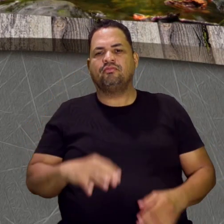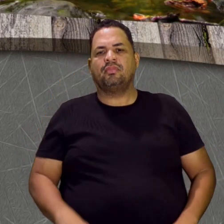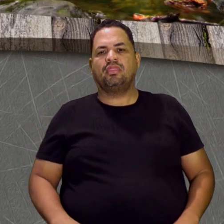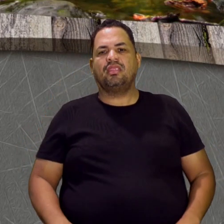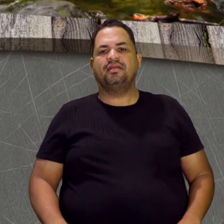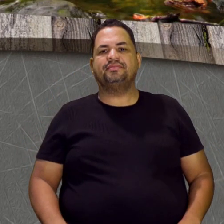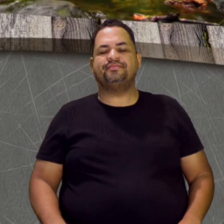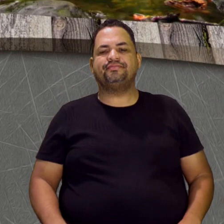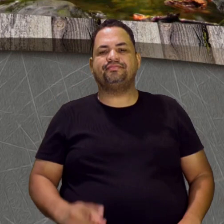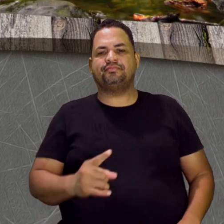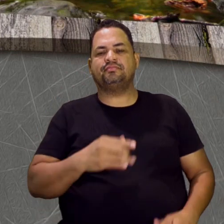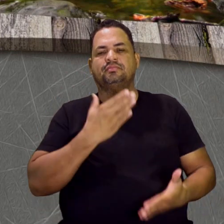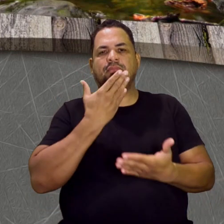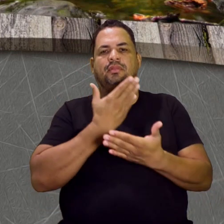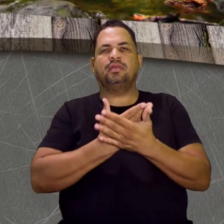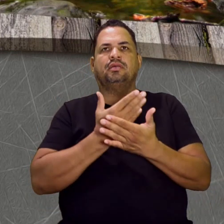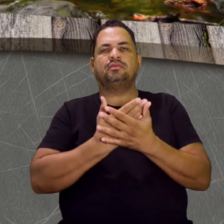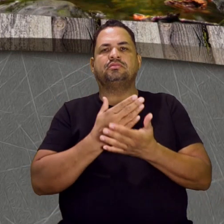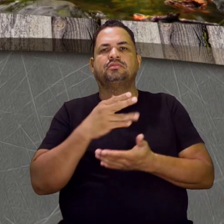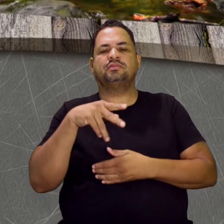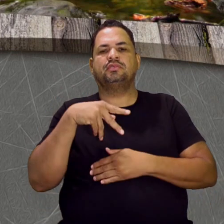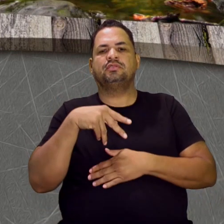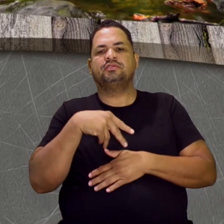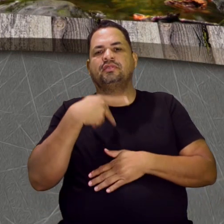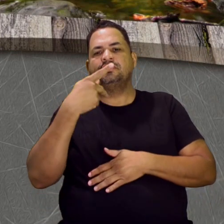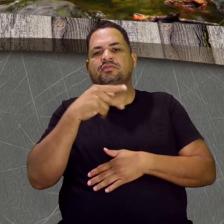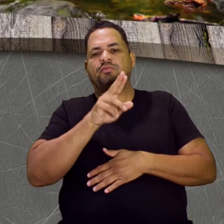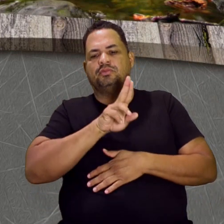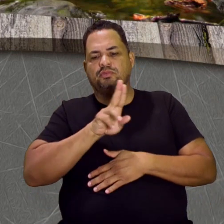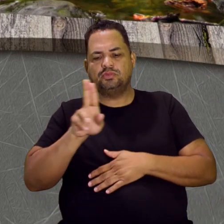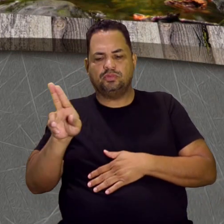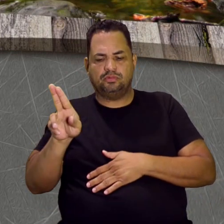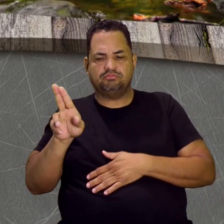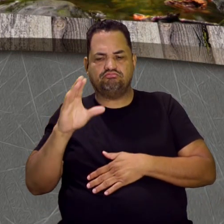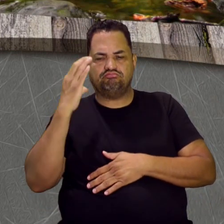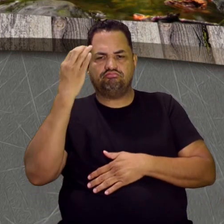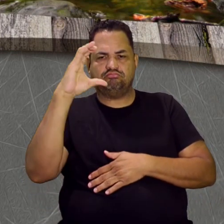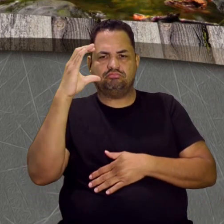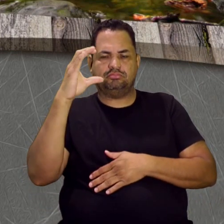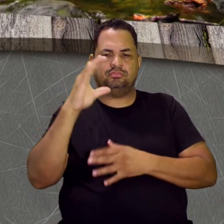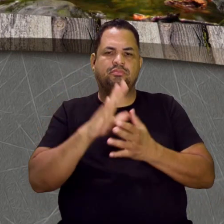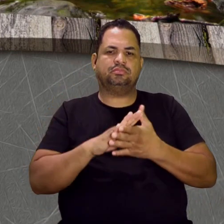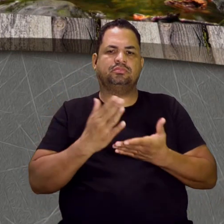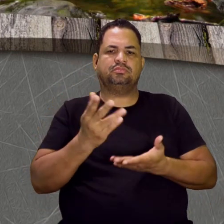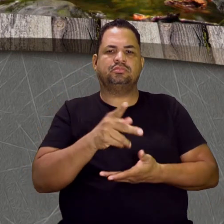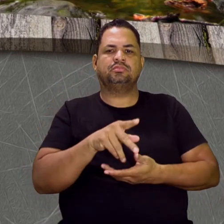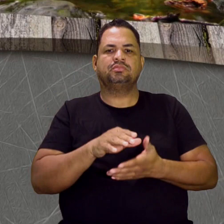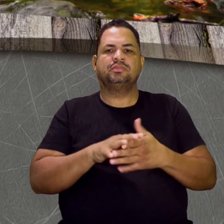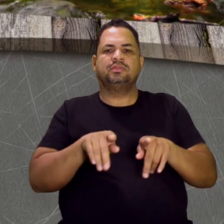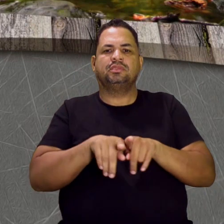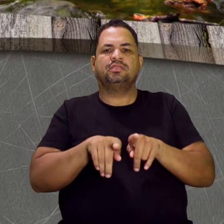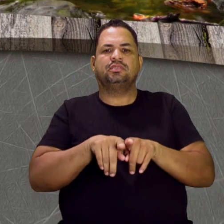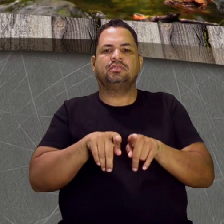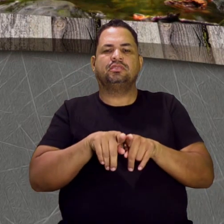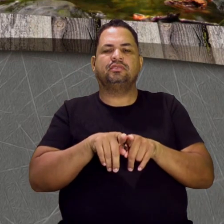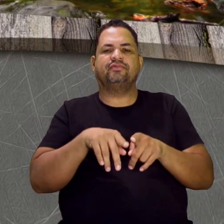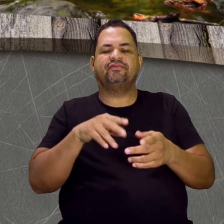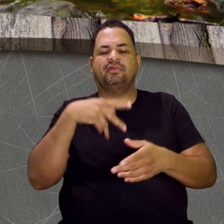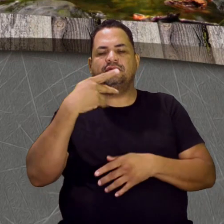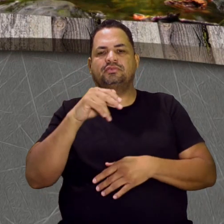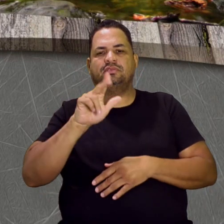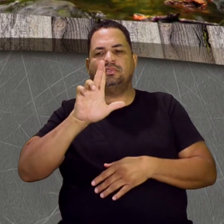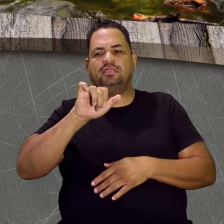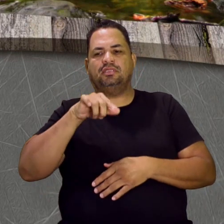Na última aula, nós falamos algo sobre nomenclatura científica, né? Eu lembro que nós falamos de Linneu, que